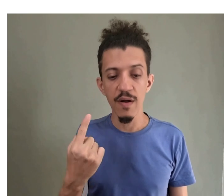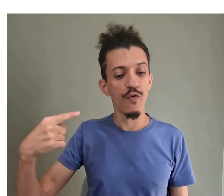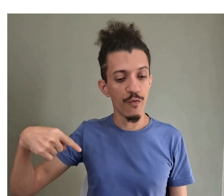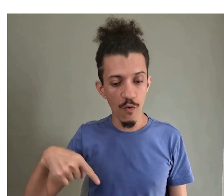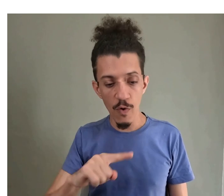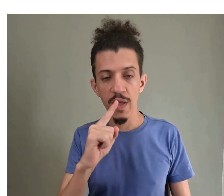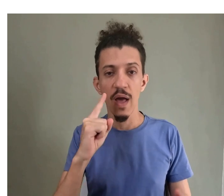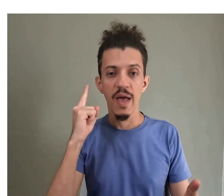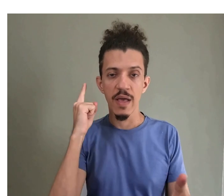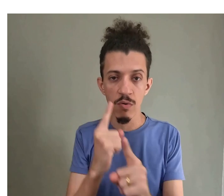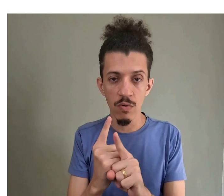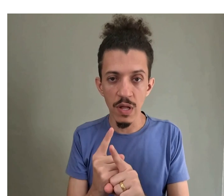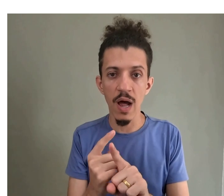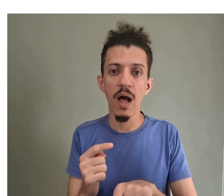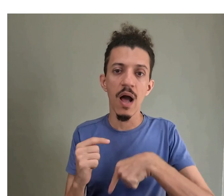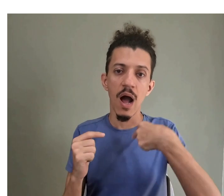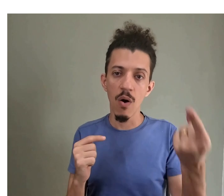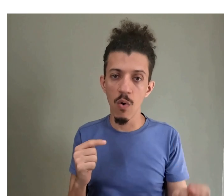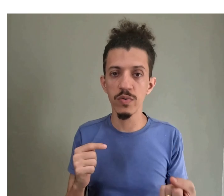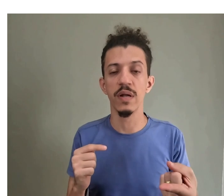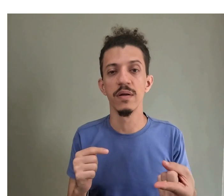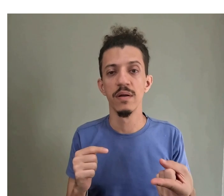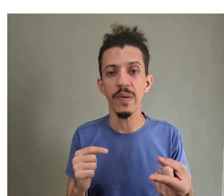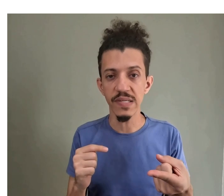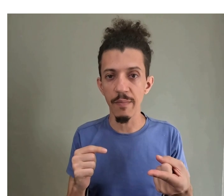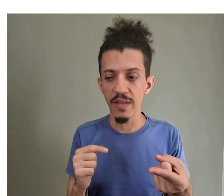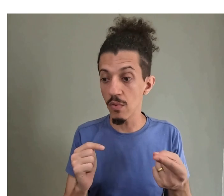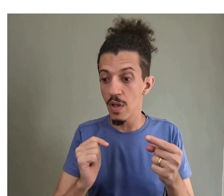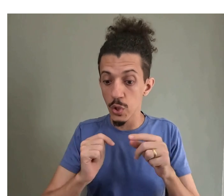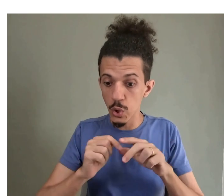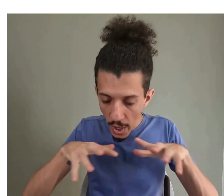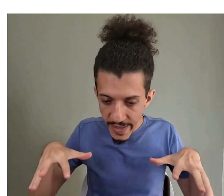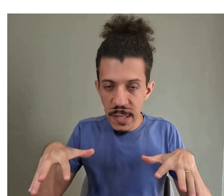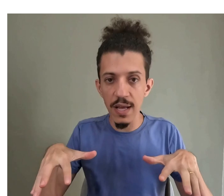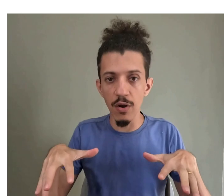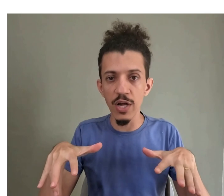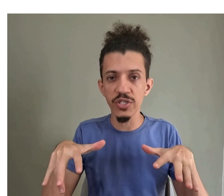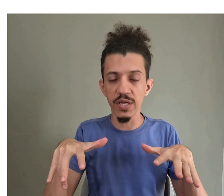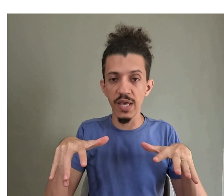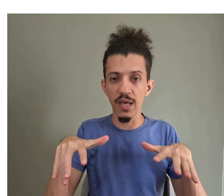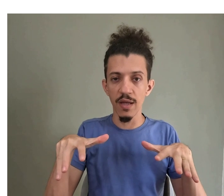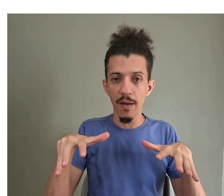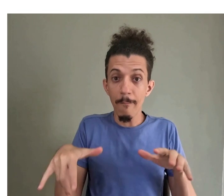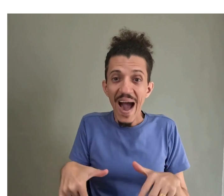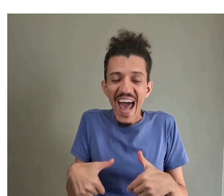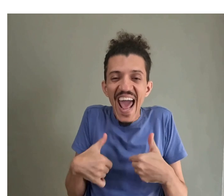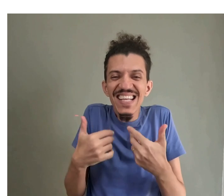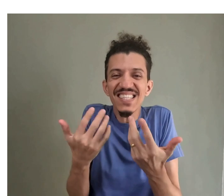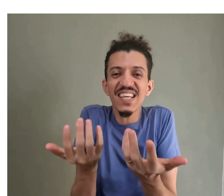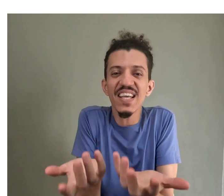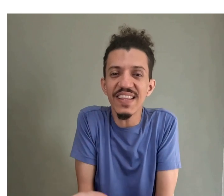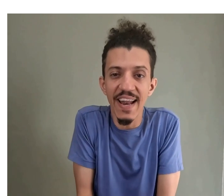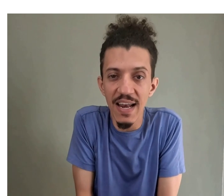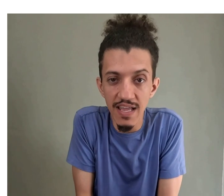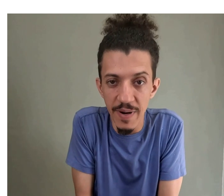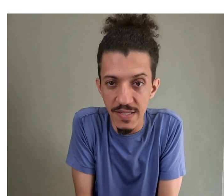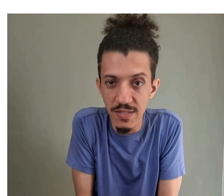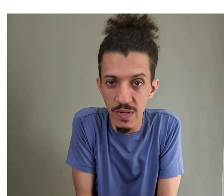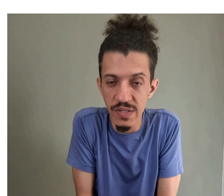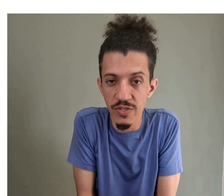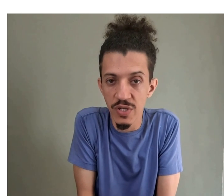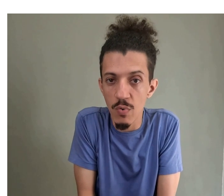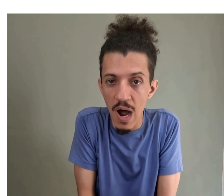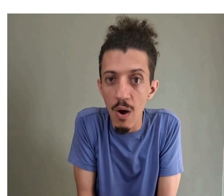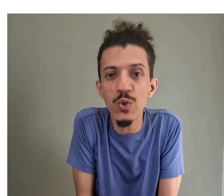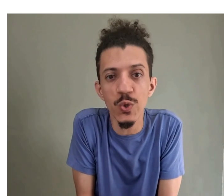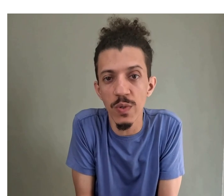Uma foi encontrar a outra. Percebe? Então, toda essa lógica aqui parece que está na Libras quando